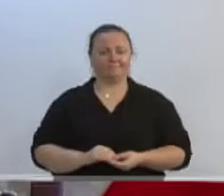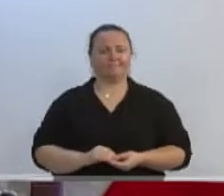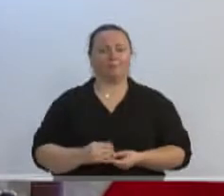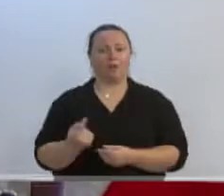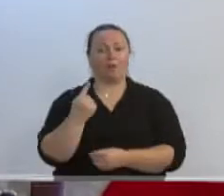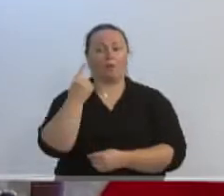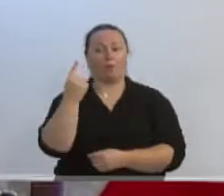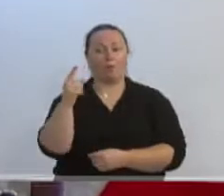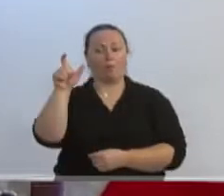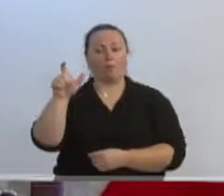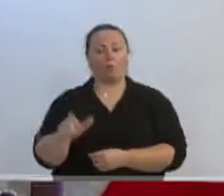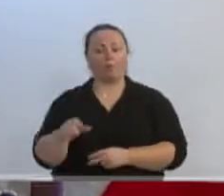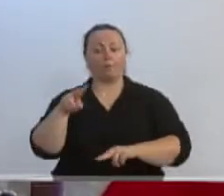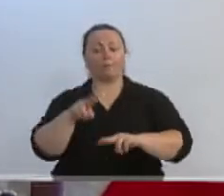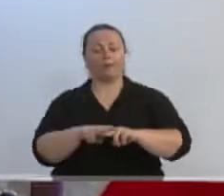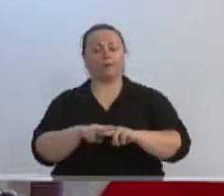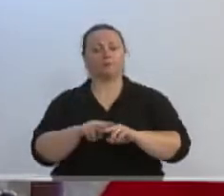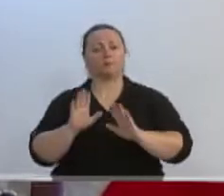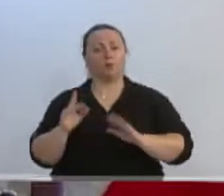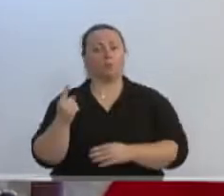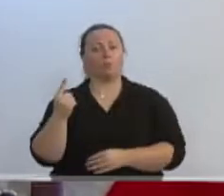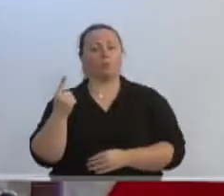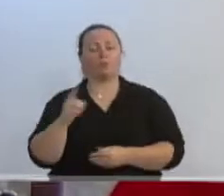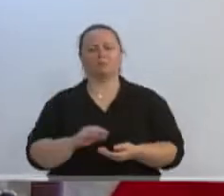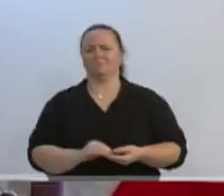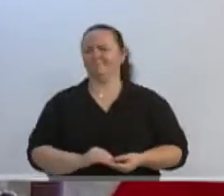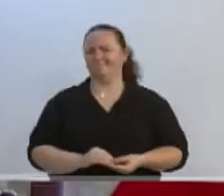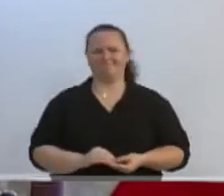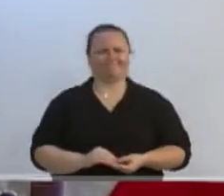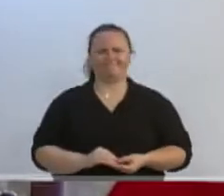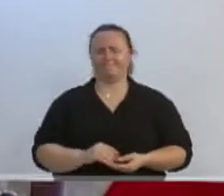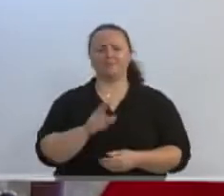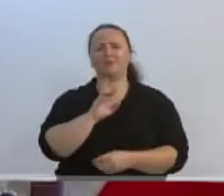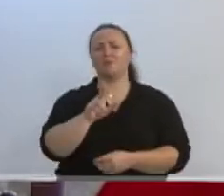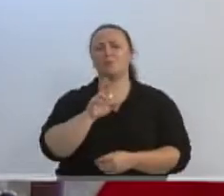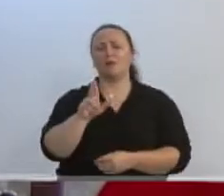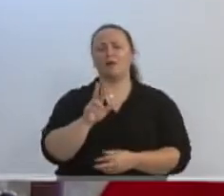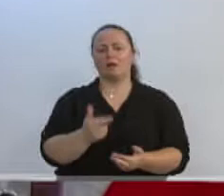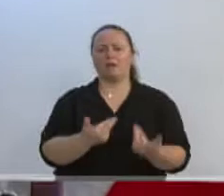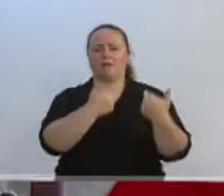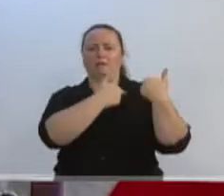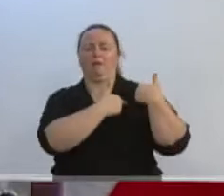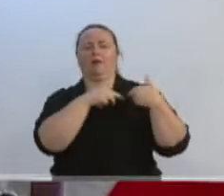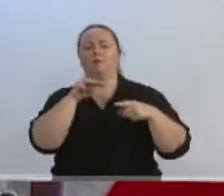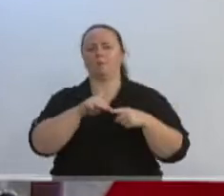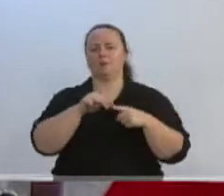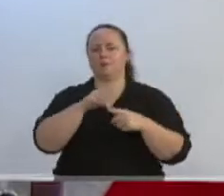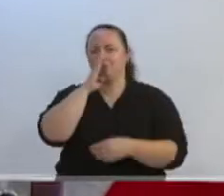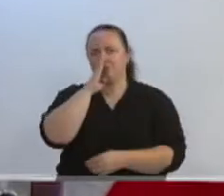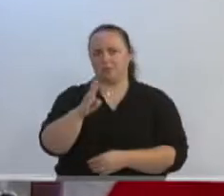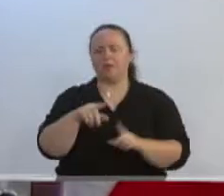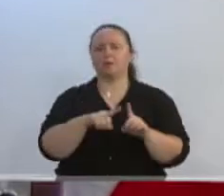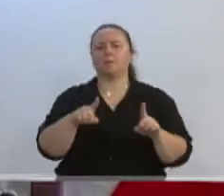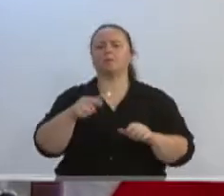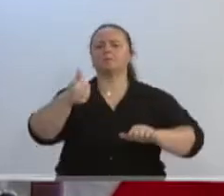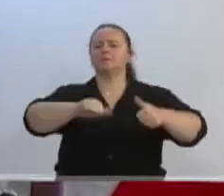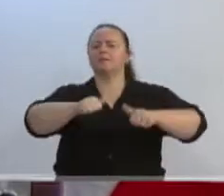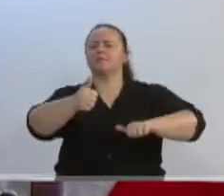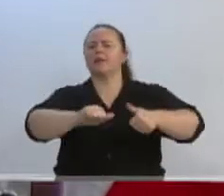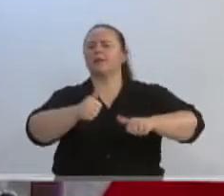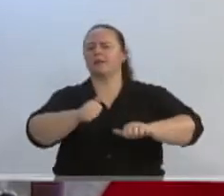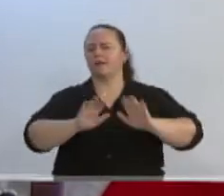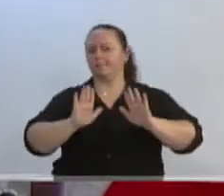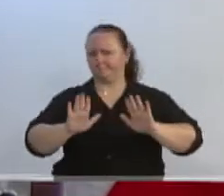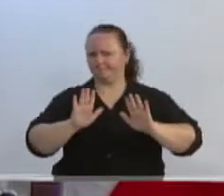Brasil. Então, vamos ter um pouco mais de respeito, e aqui não é a responsabilidade do detento do município diretamente, mas eu acho que a gente tem que avaliar o contexto como um